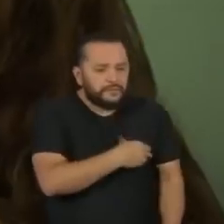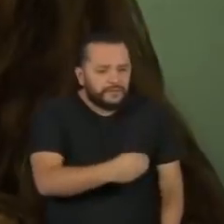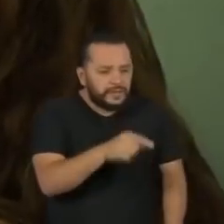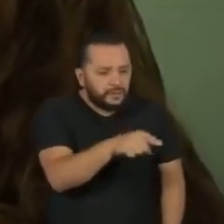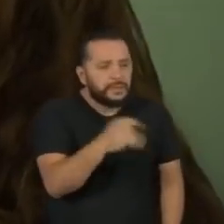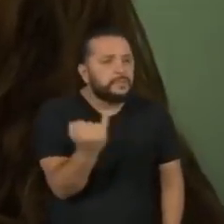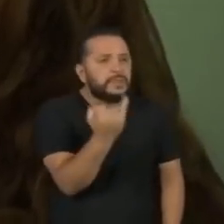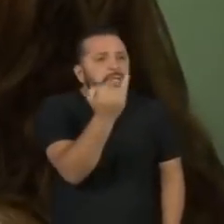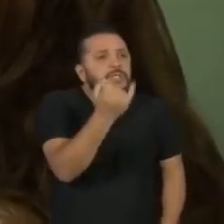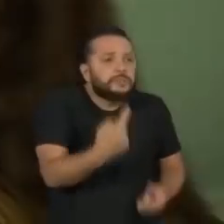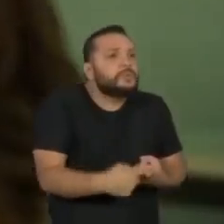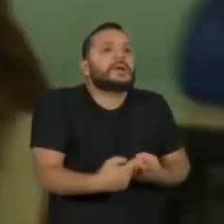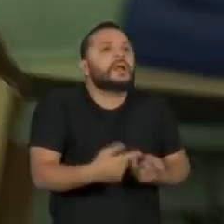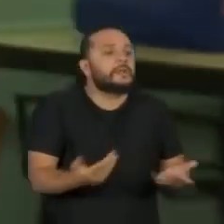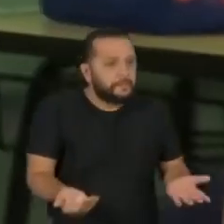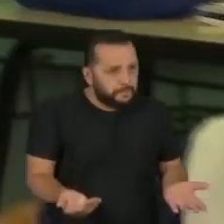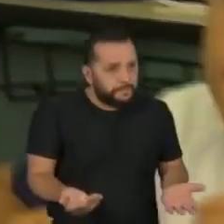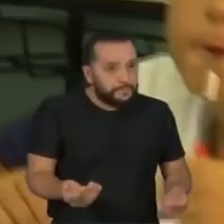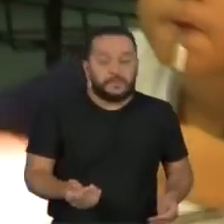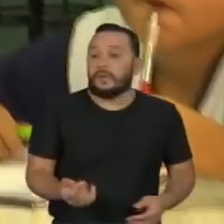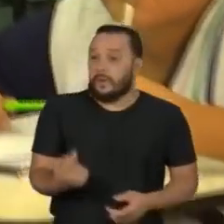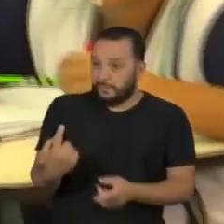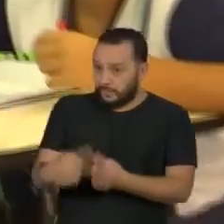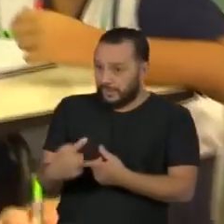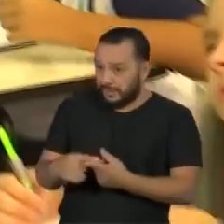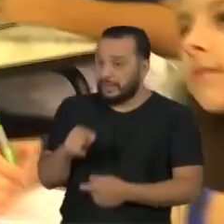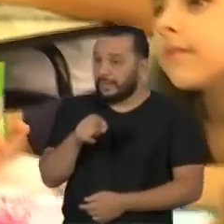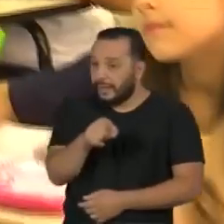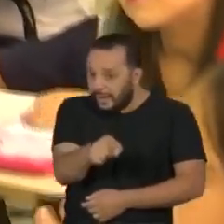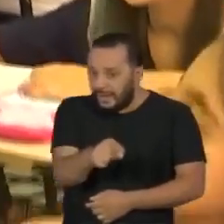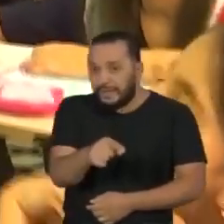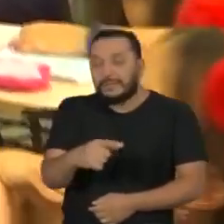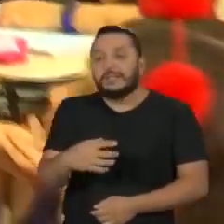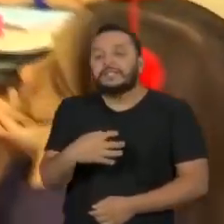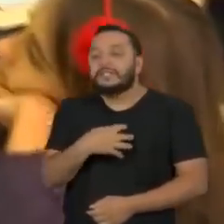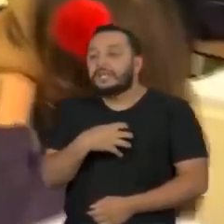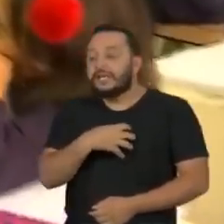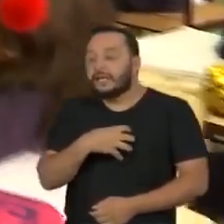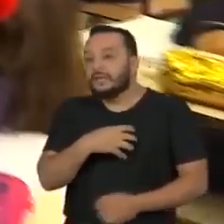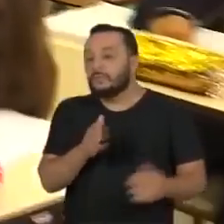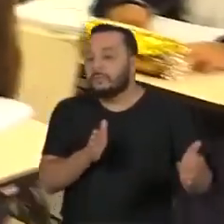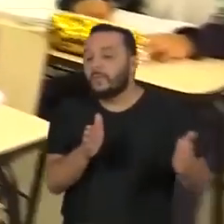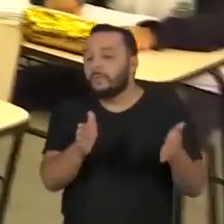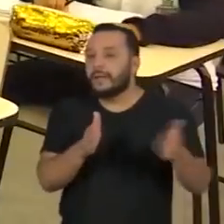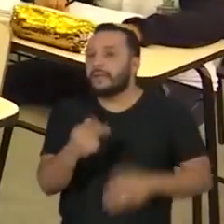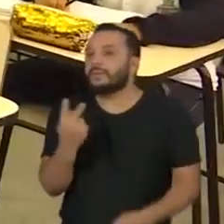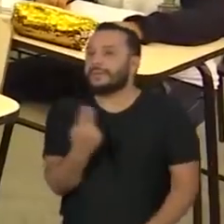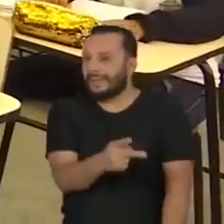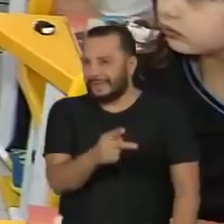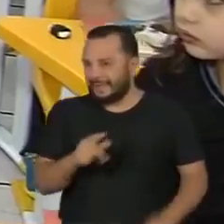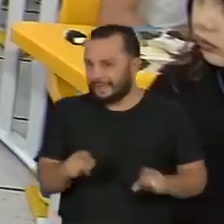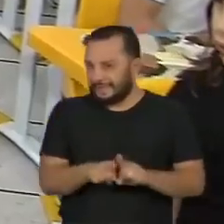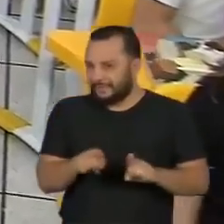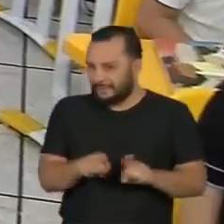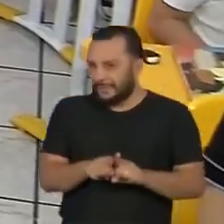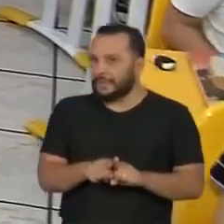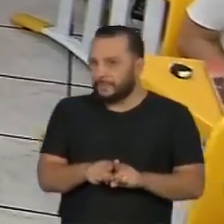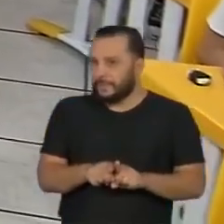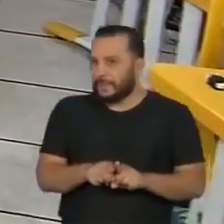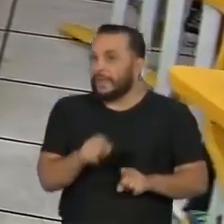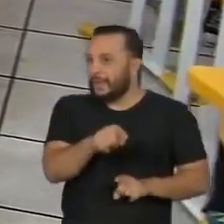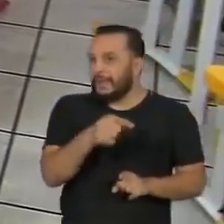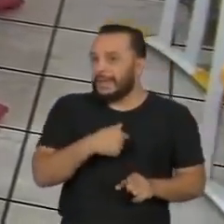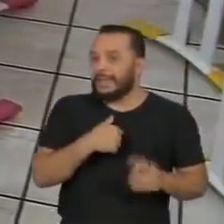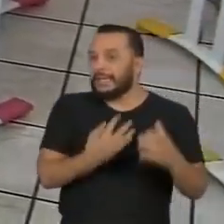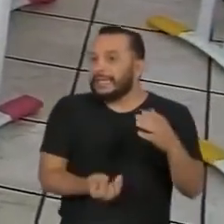Sim, porque o aluno ele tem que ter o momento dele. E como que ele vai colocar o momento dele se ele não estiver junto na hora de